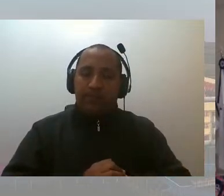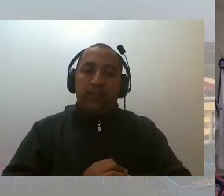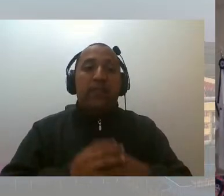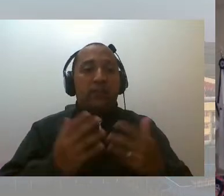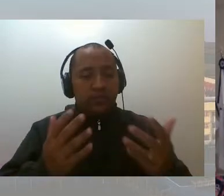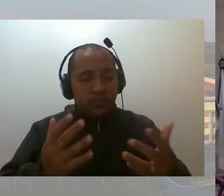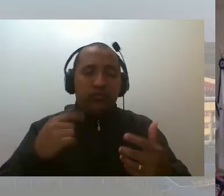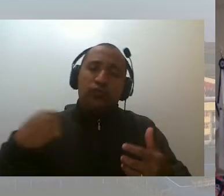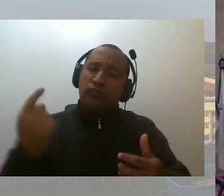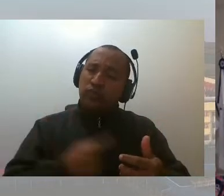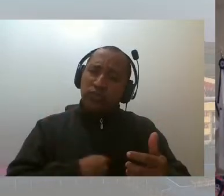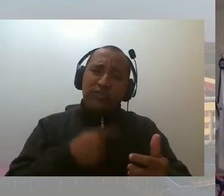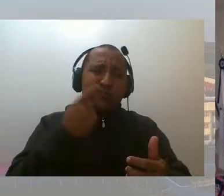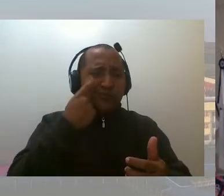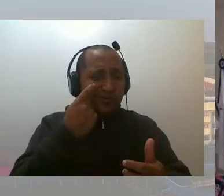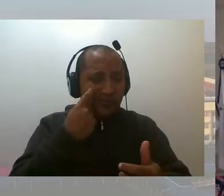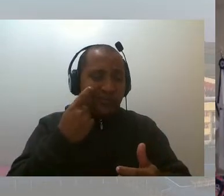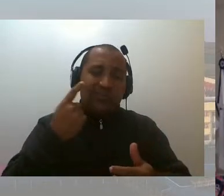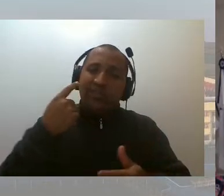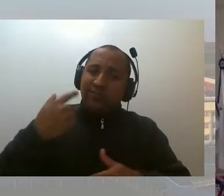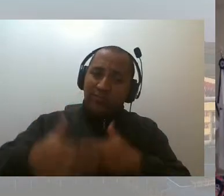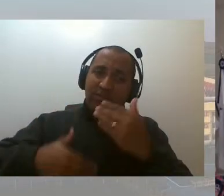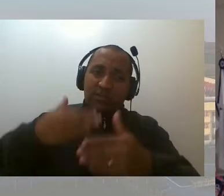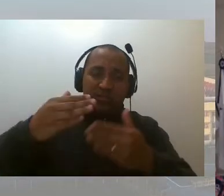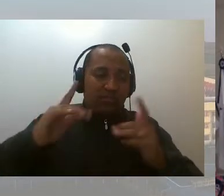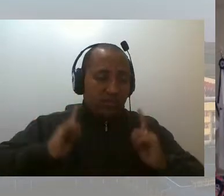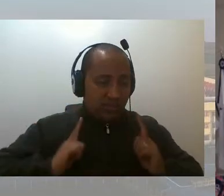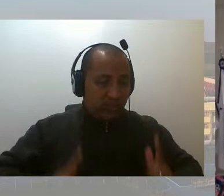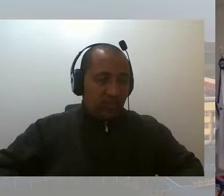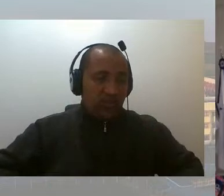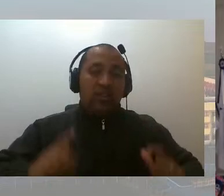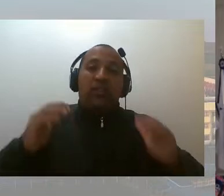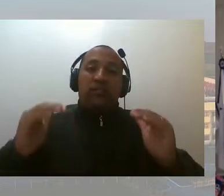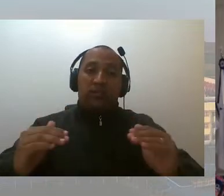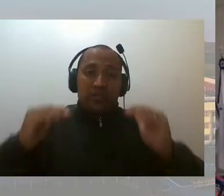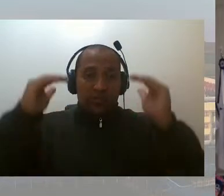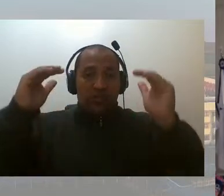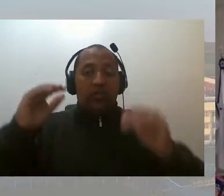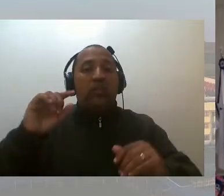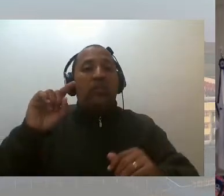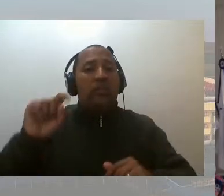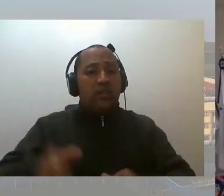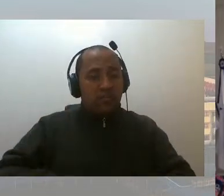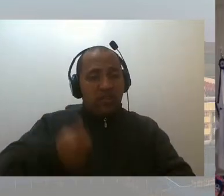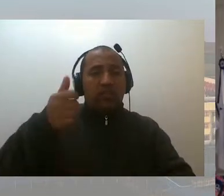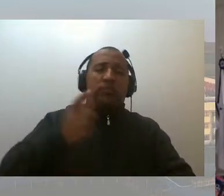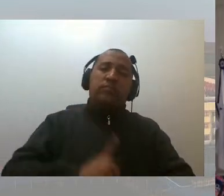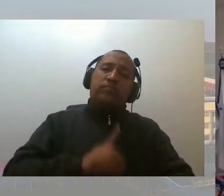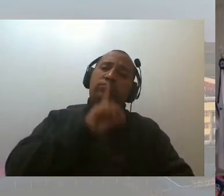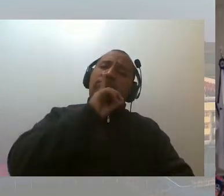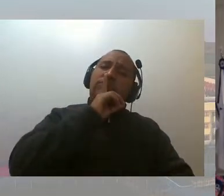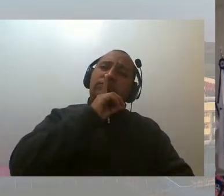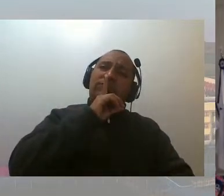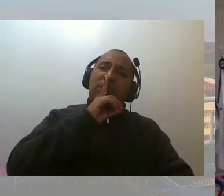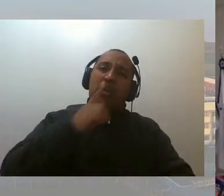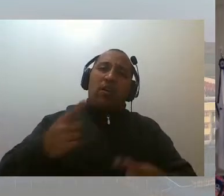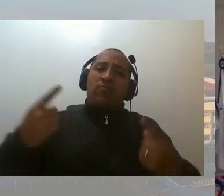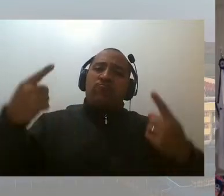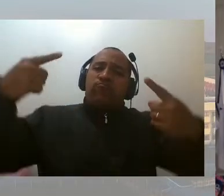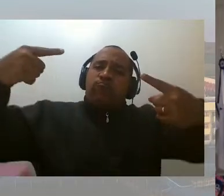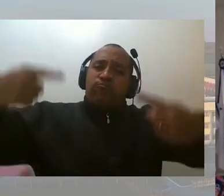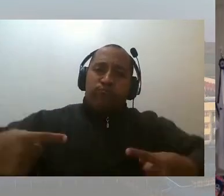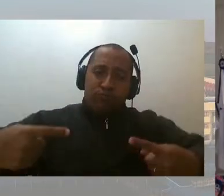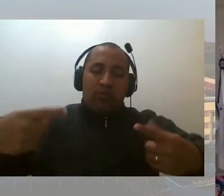Ponderamos que, durante este desmonte, a gestão superior preferiu o silêncio que o enfrentamento, onde,